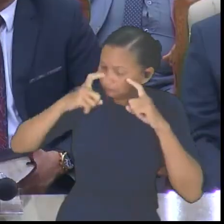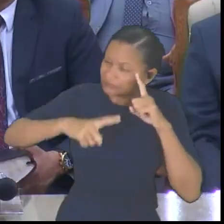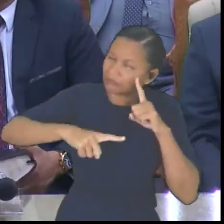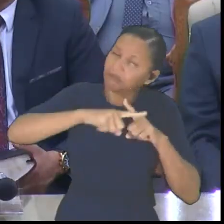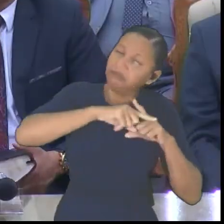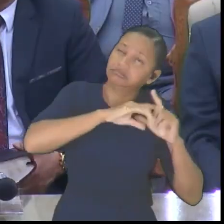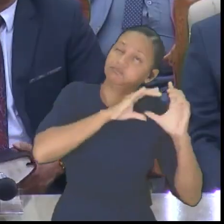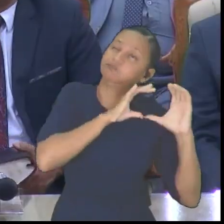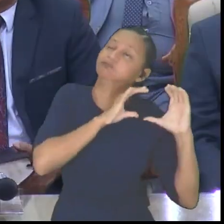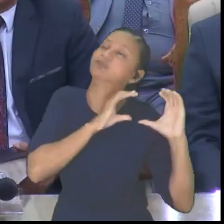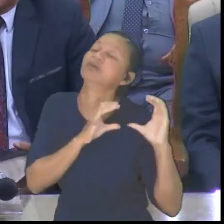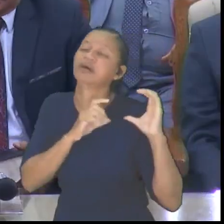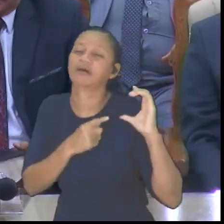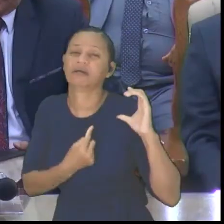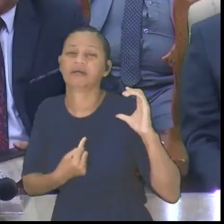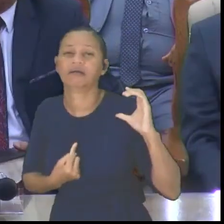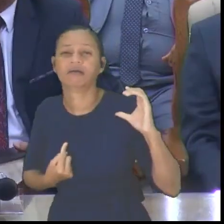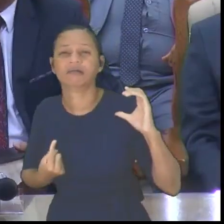cruz.